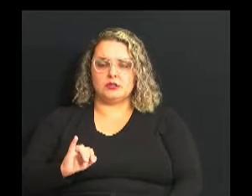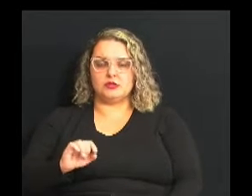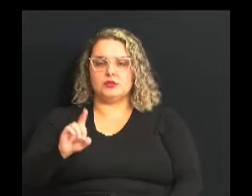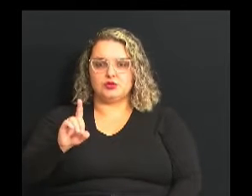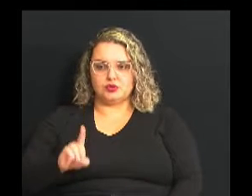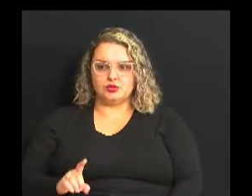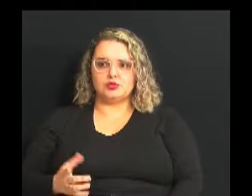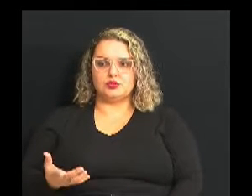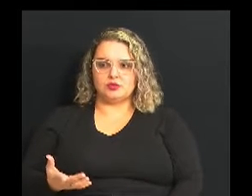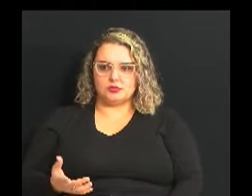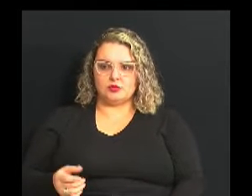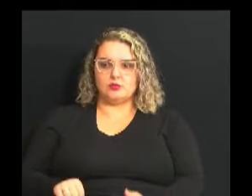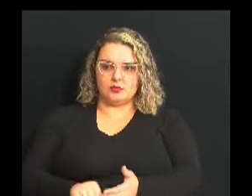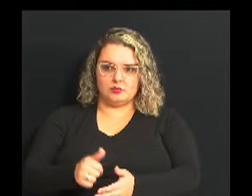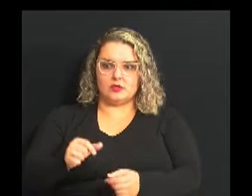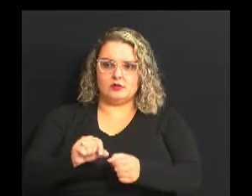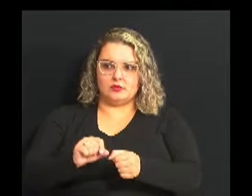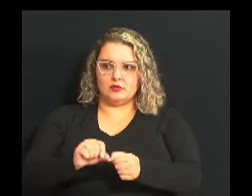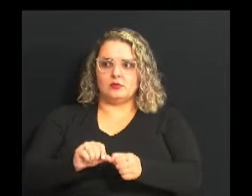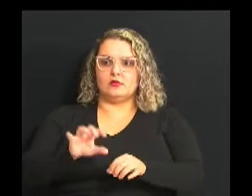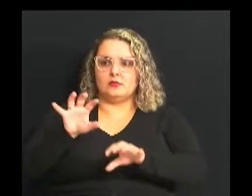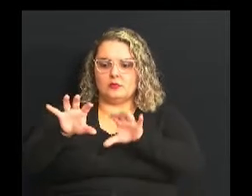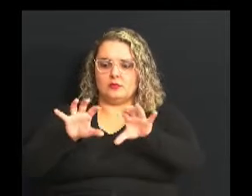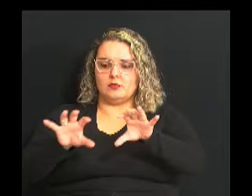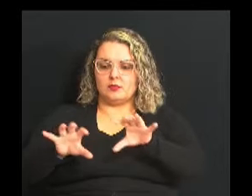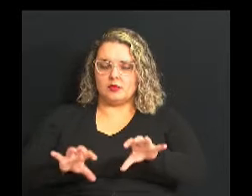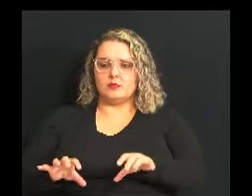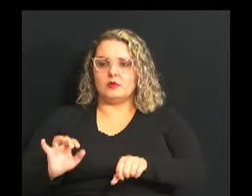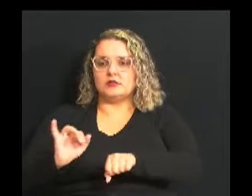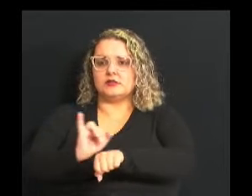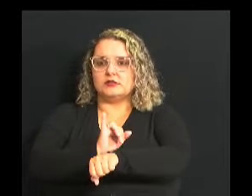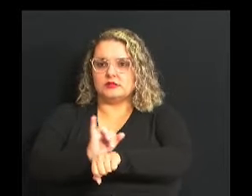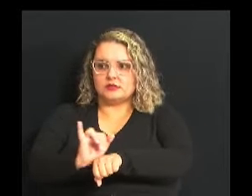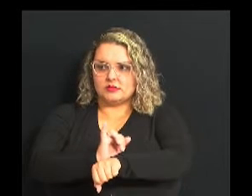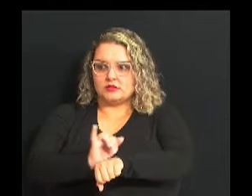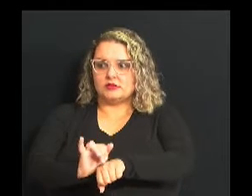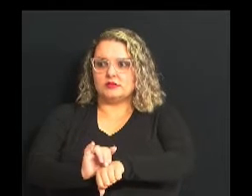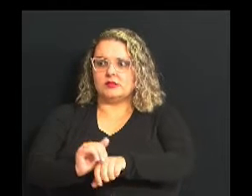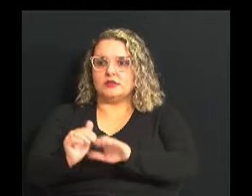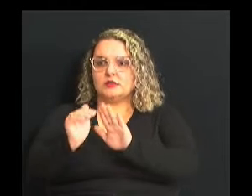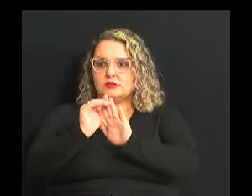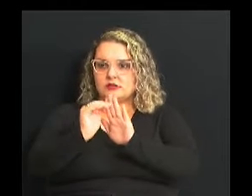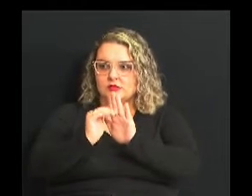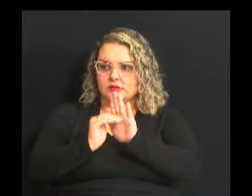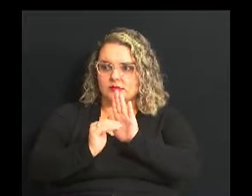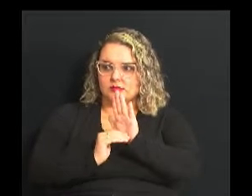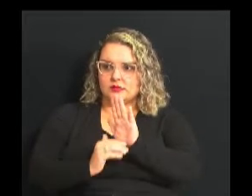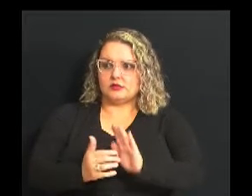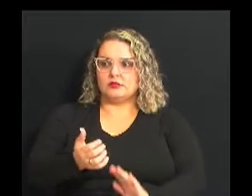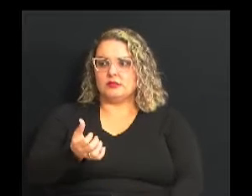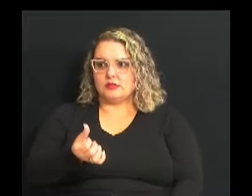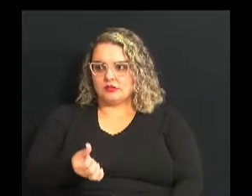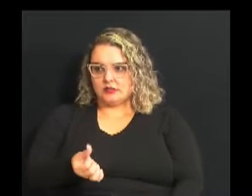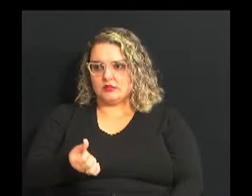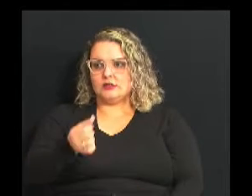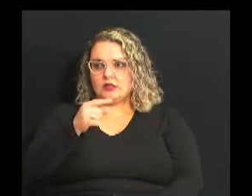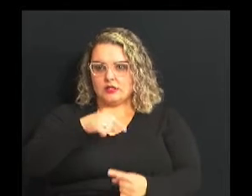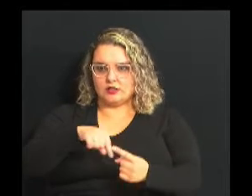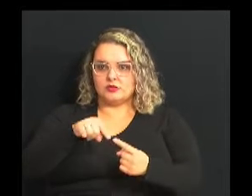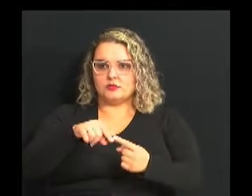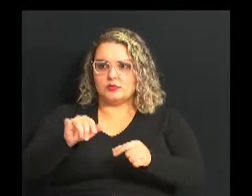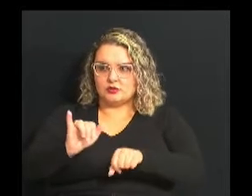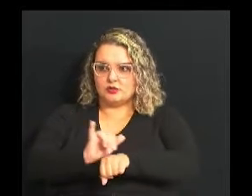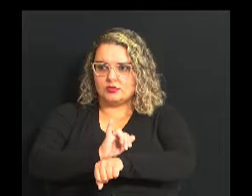com isso nós criamos nosso mapa estratégico, né? São pautadas em seis objetivos estratégicos,